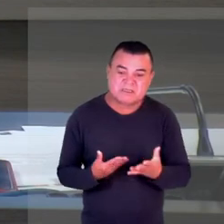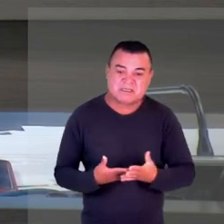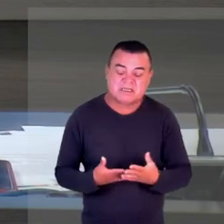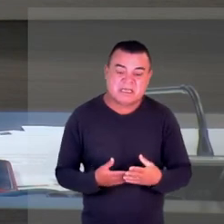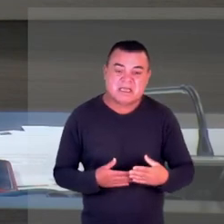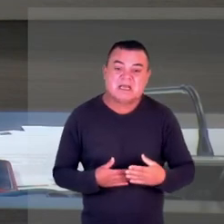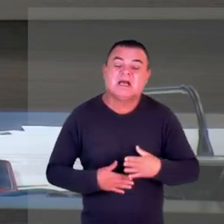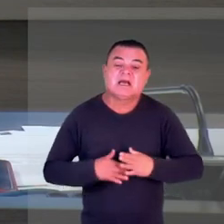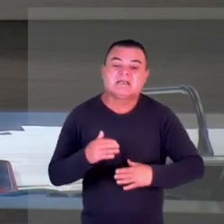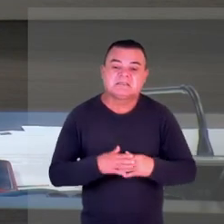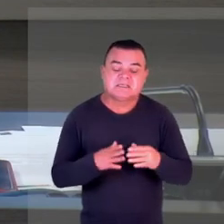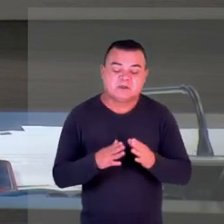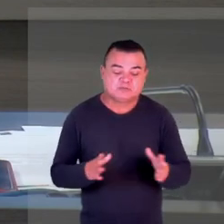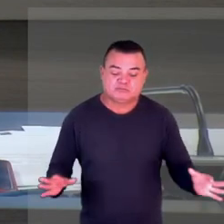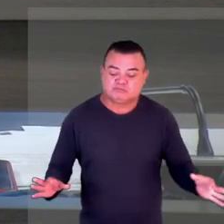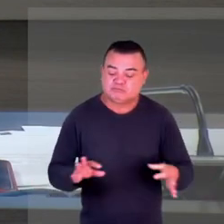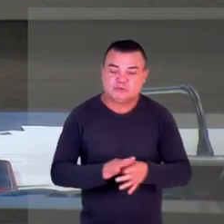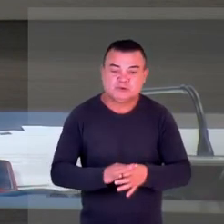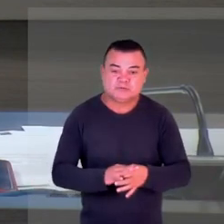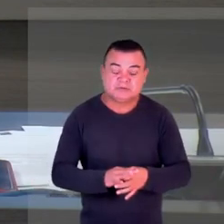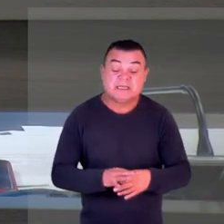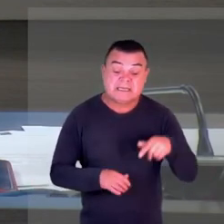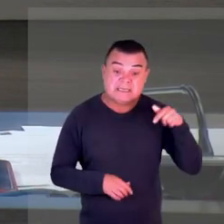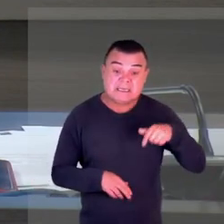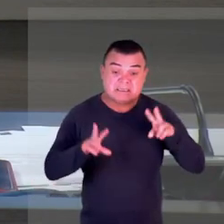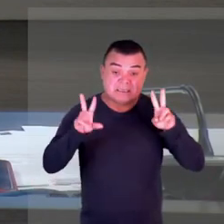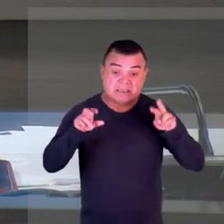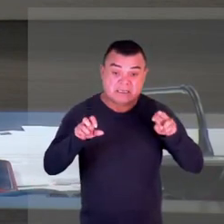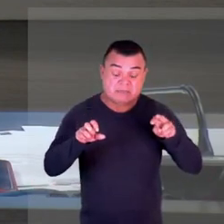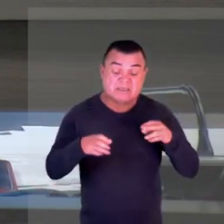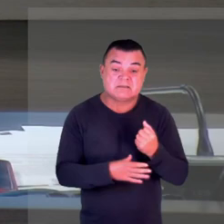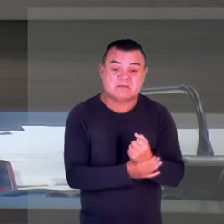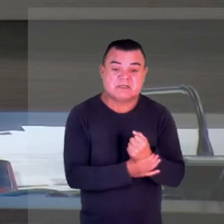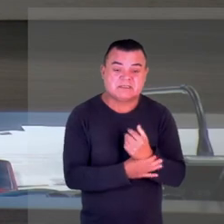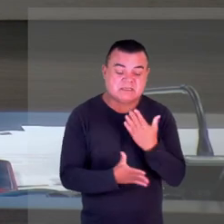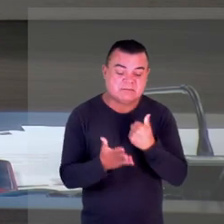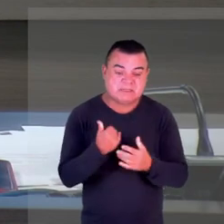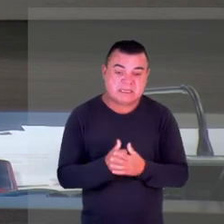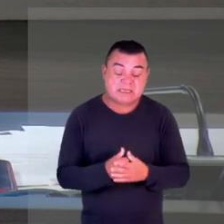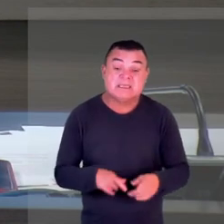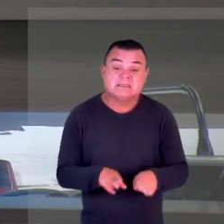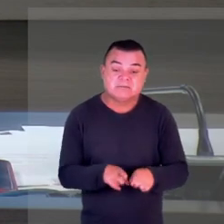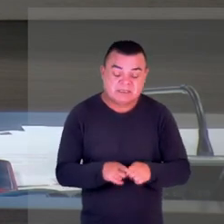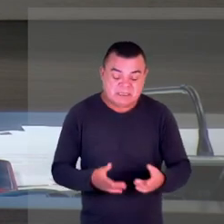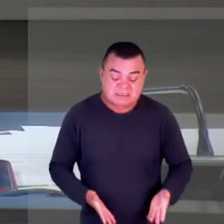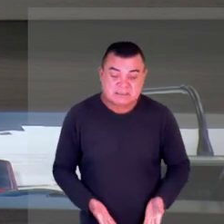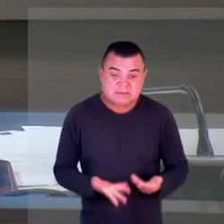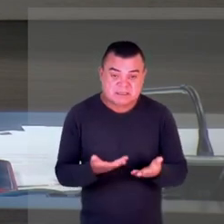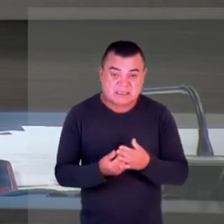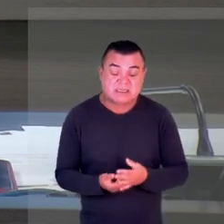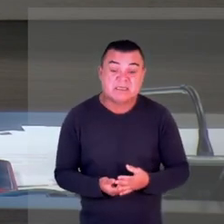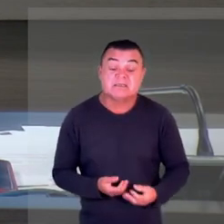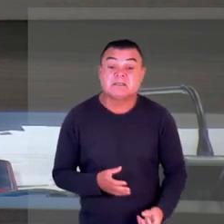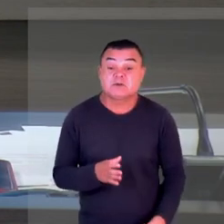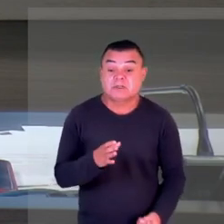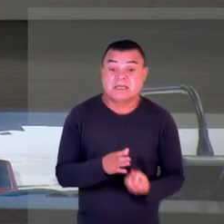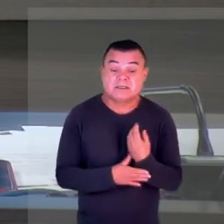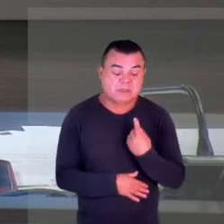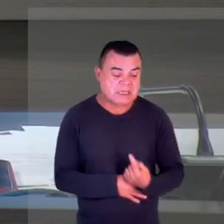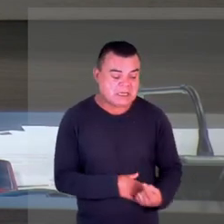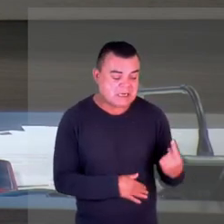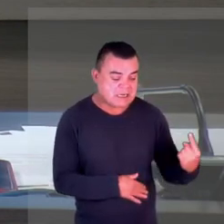segurança alimentar né e e incentivar que sejam criados em cada estado do Brasil né